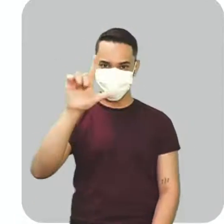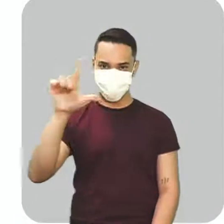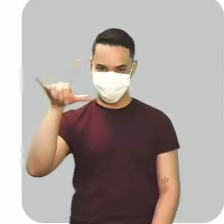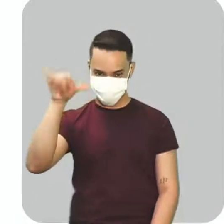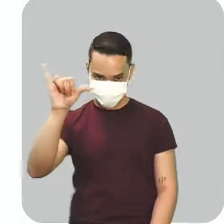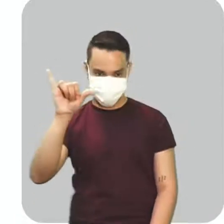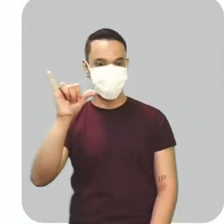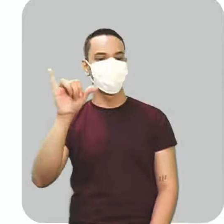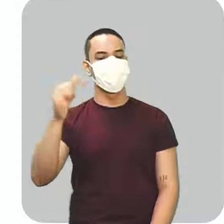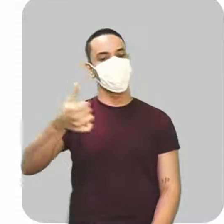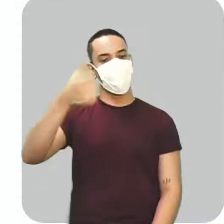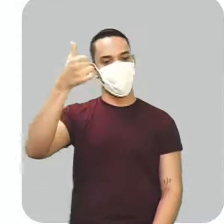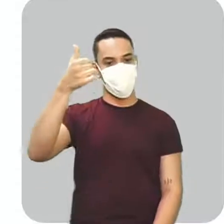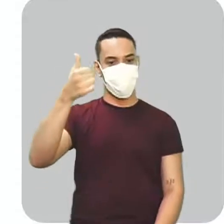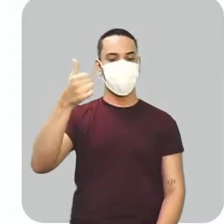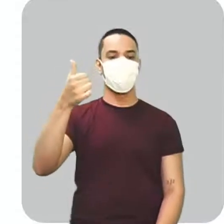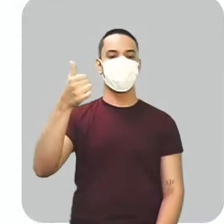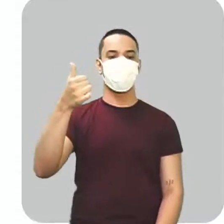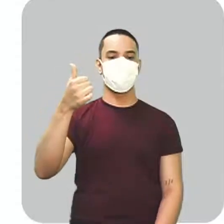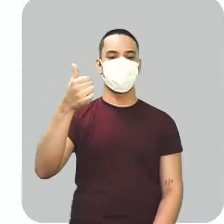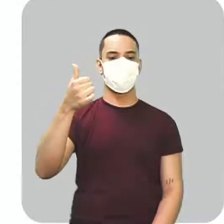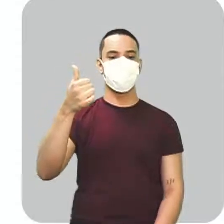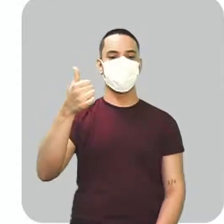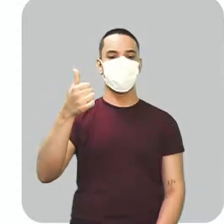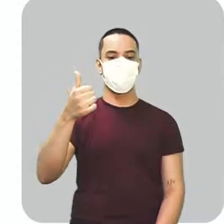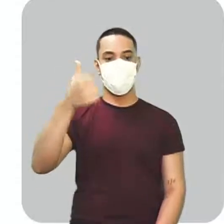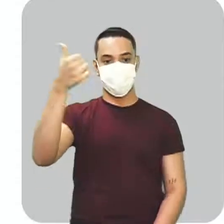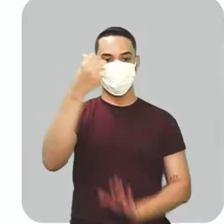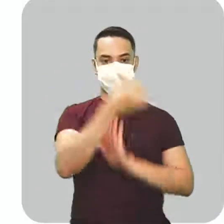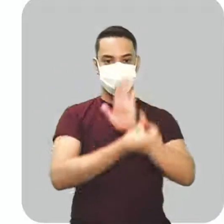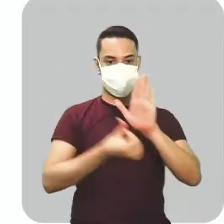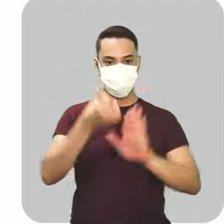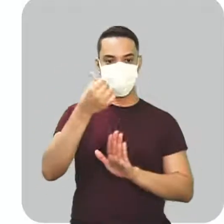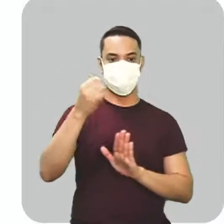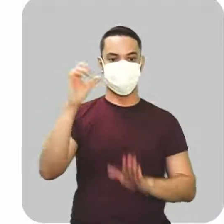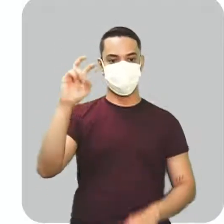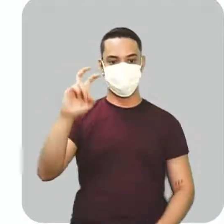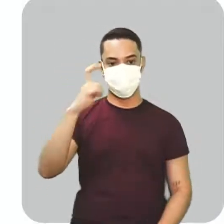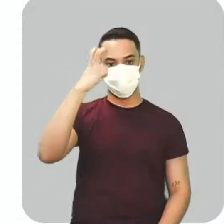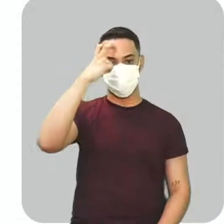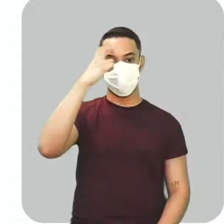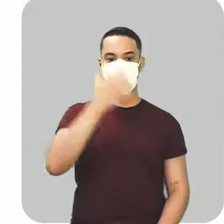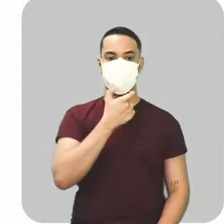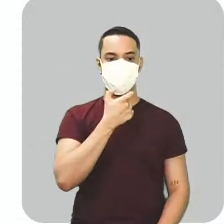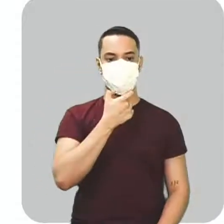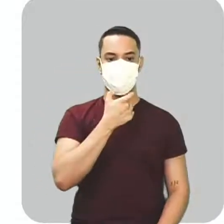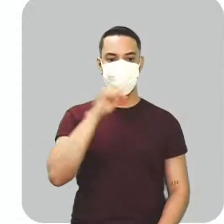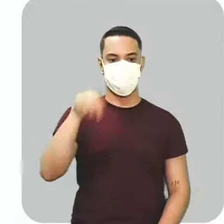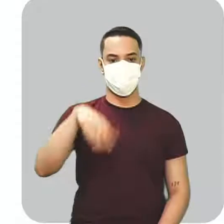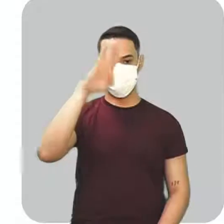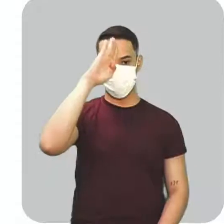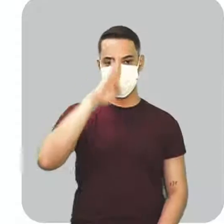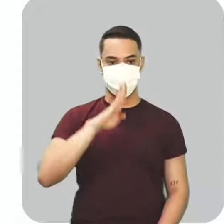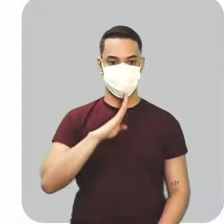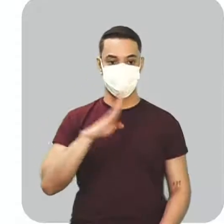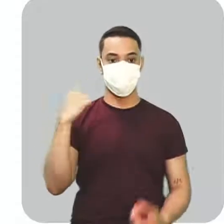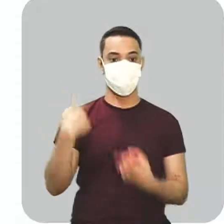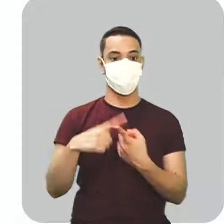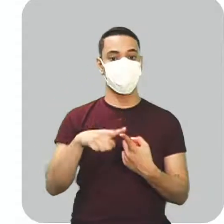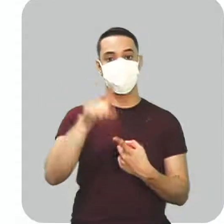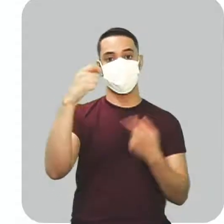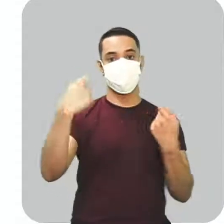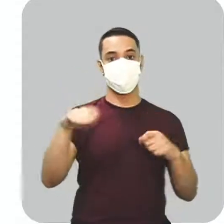na cultura inglesa é grátis. Afinal, você deveria falar inglês desde